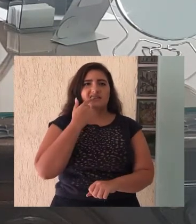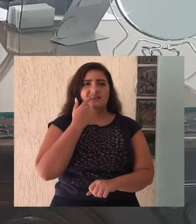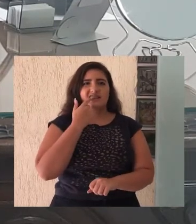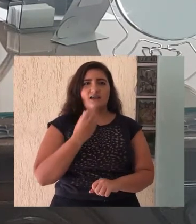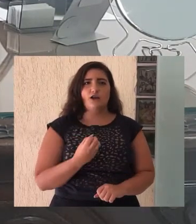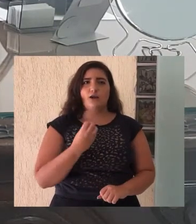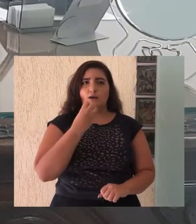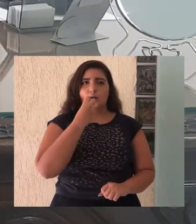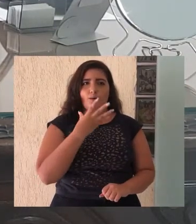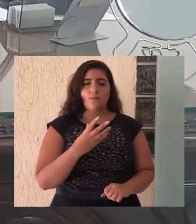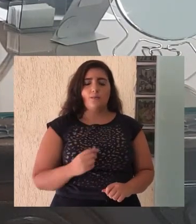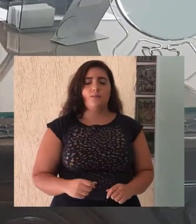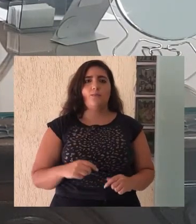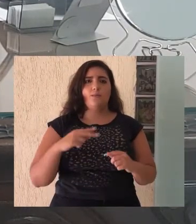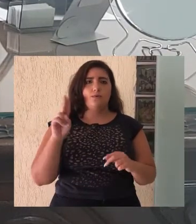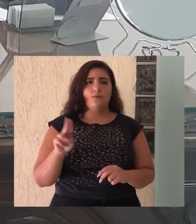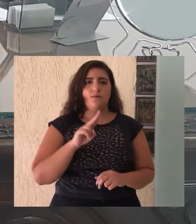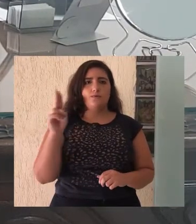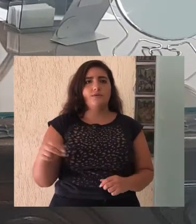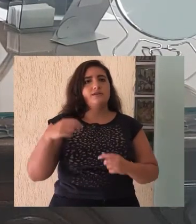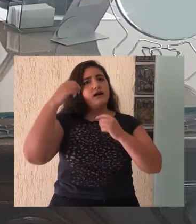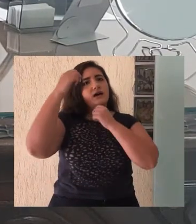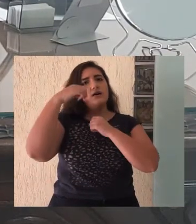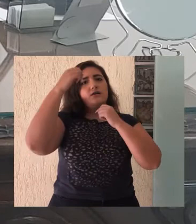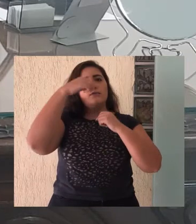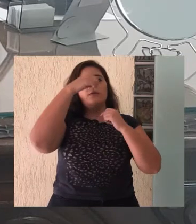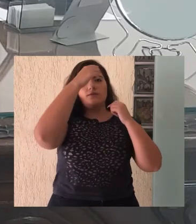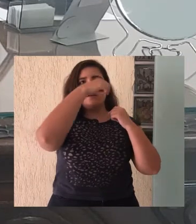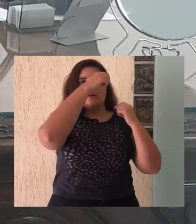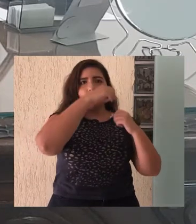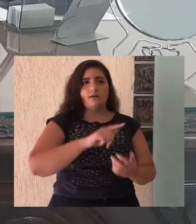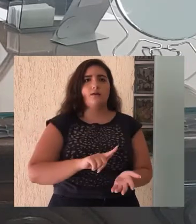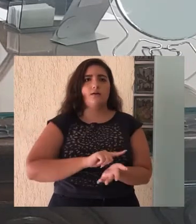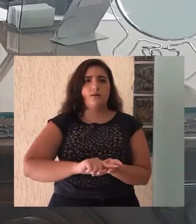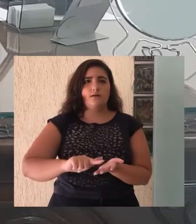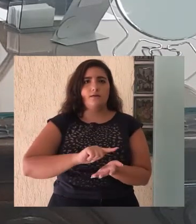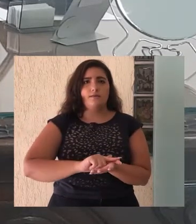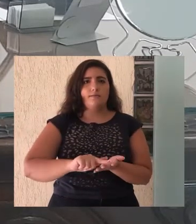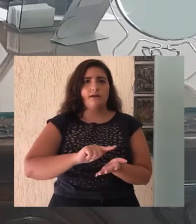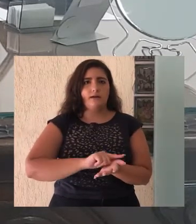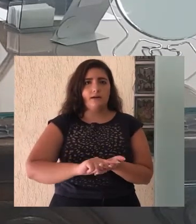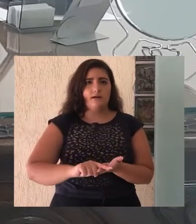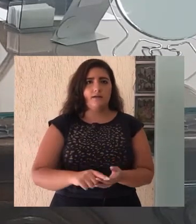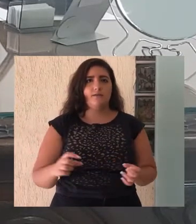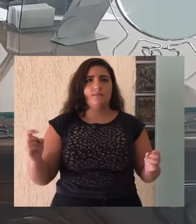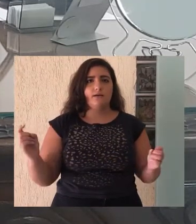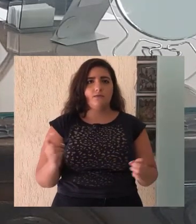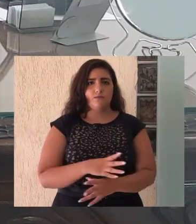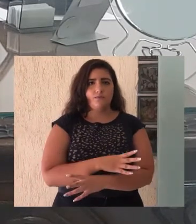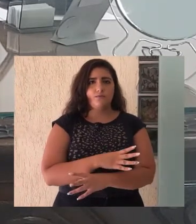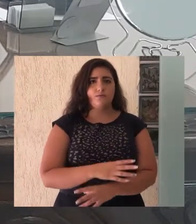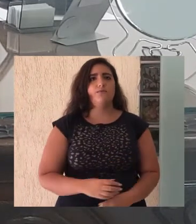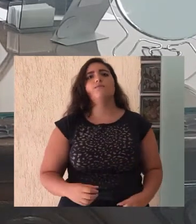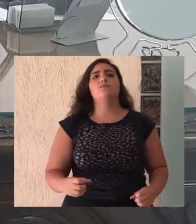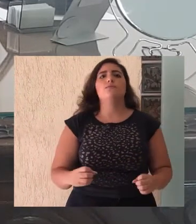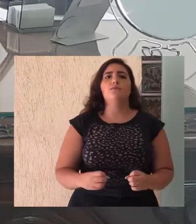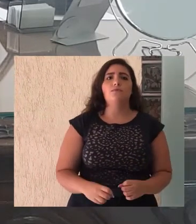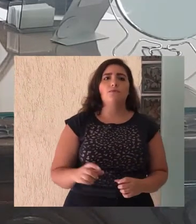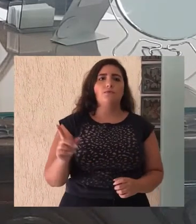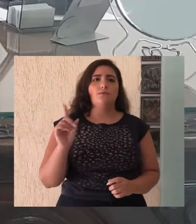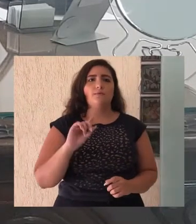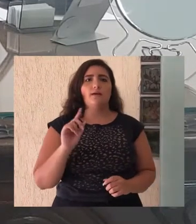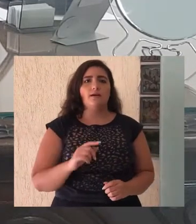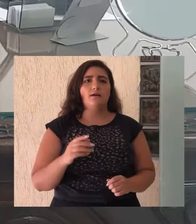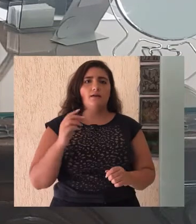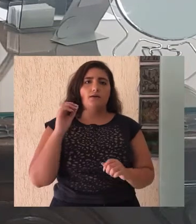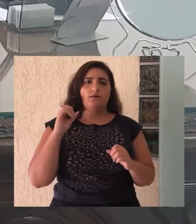momento, seria interessante a utilização do fio dental para complementar a escovação com a escova na parte mecânica, para não